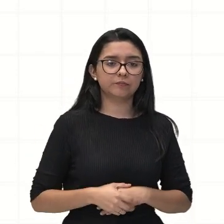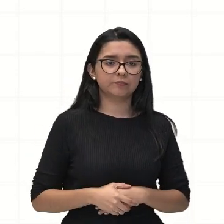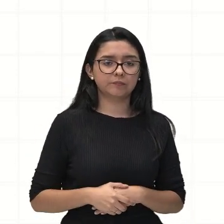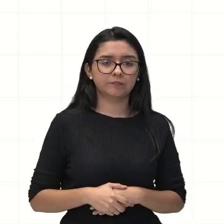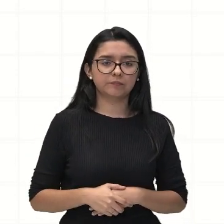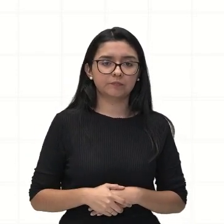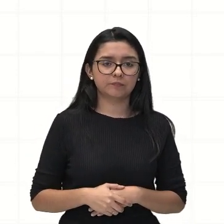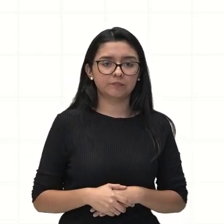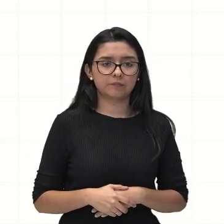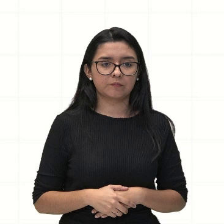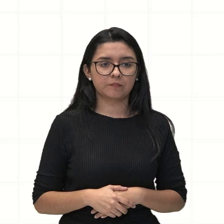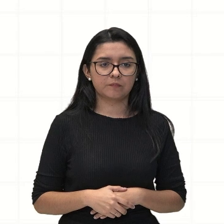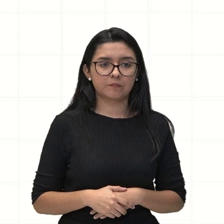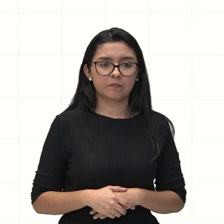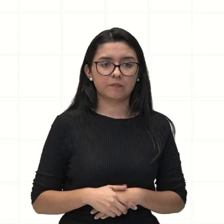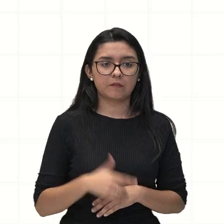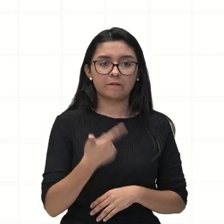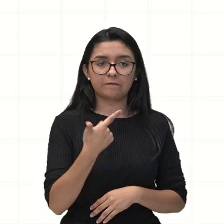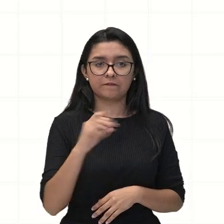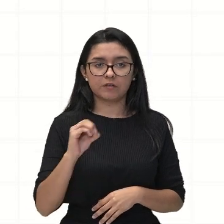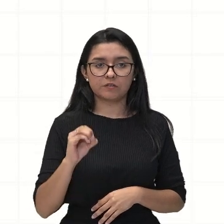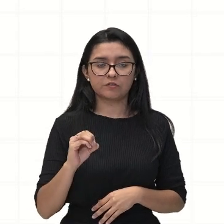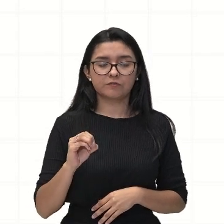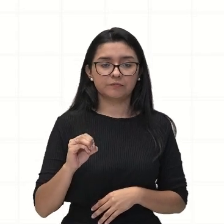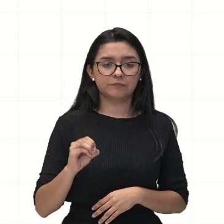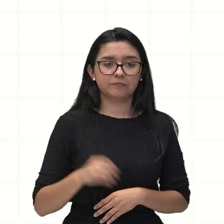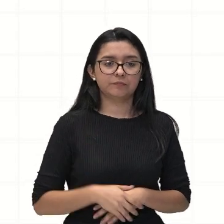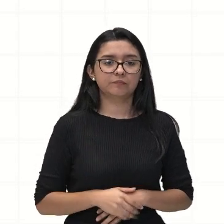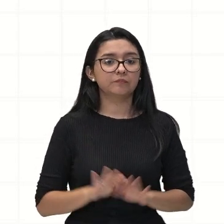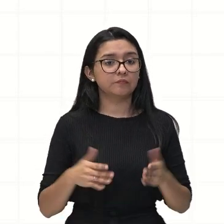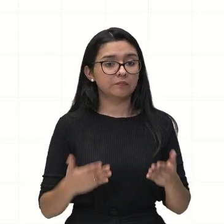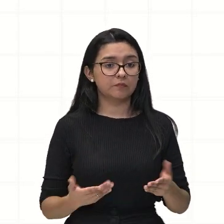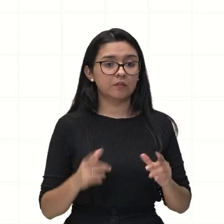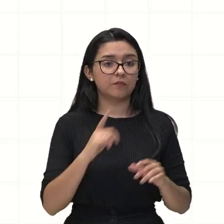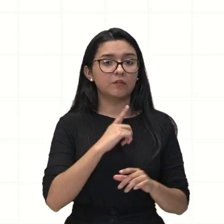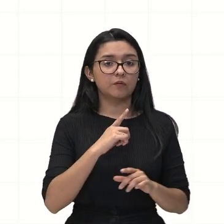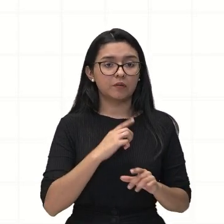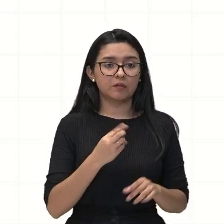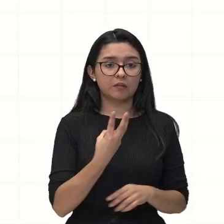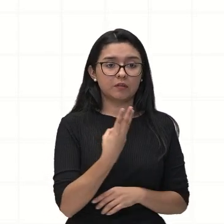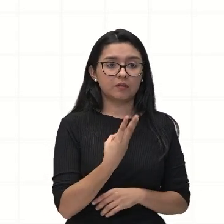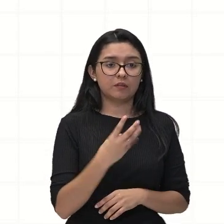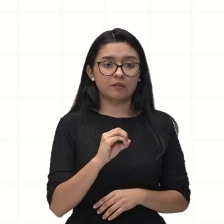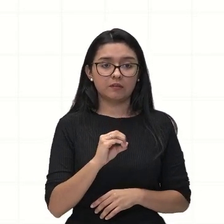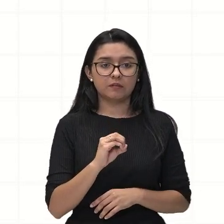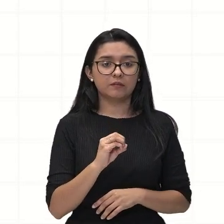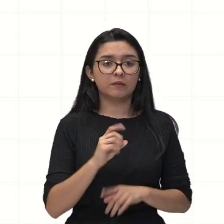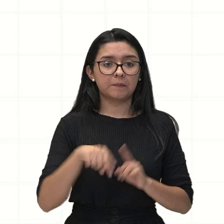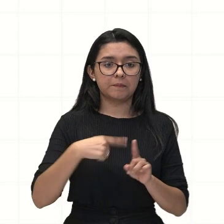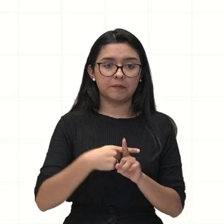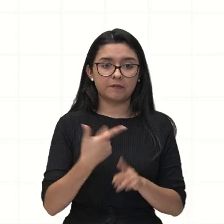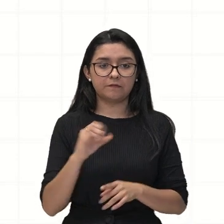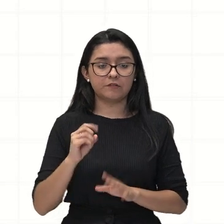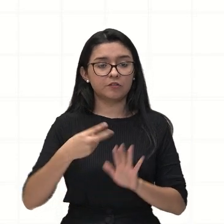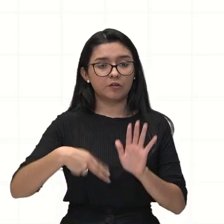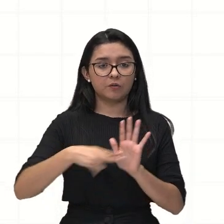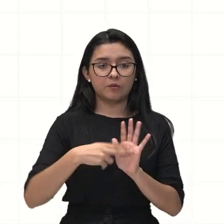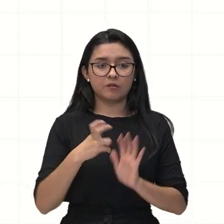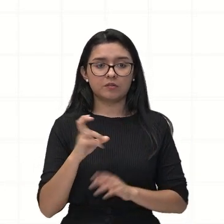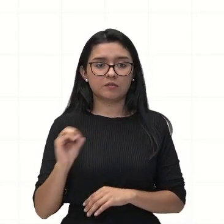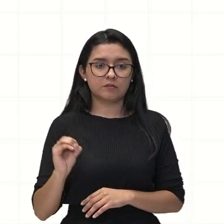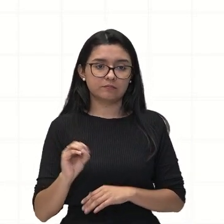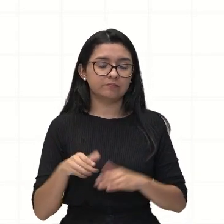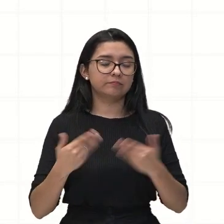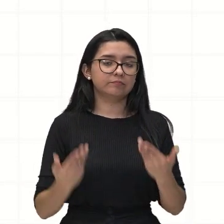A coluna dos vestidos aponta para quanto? Para 20. Então, nós vamos ter o quê? 20 mais 30, 50.